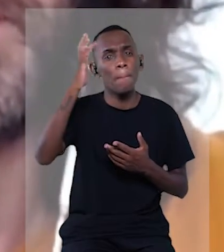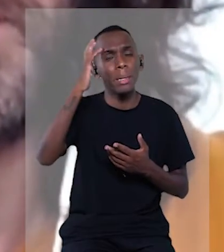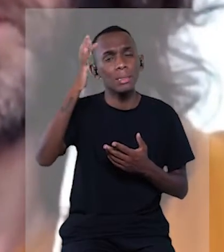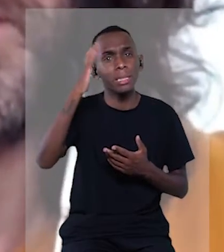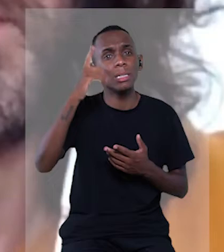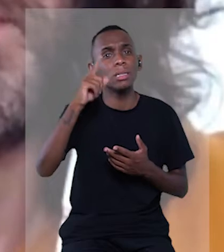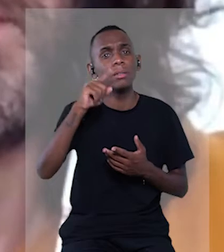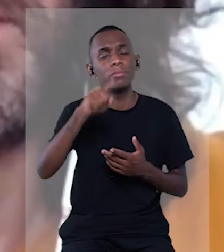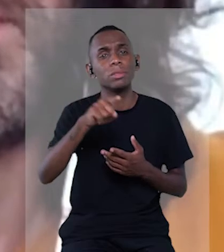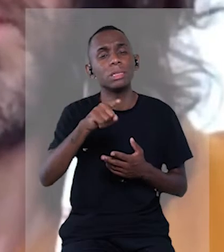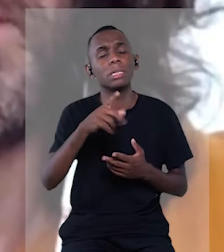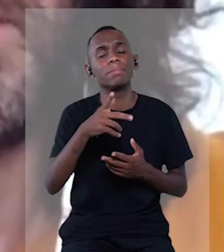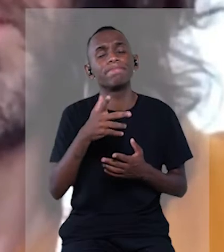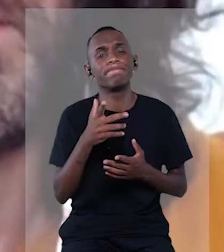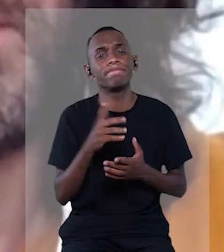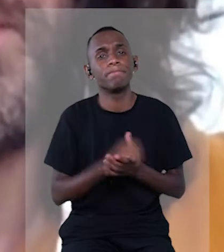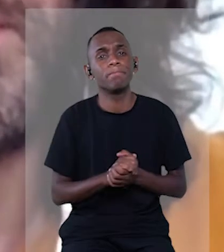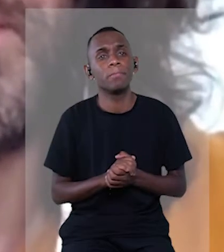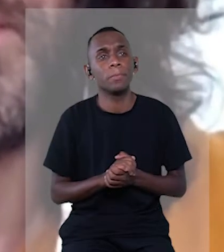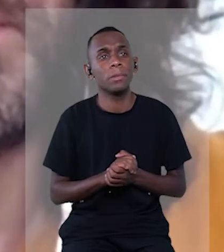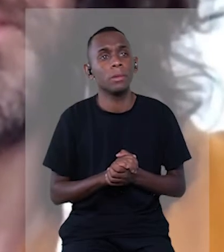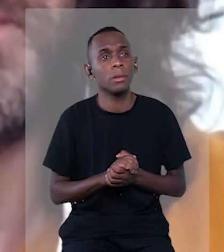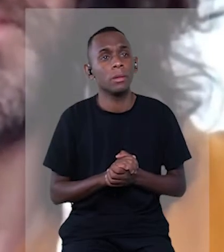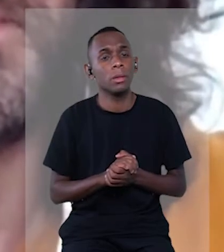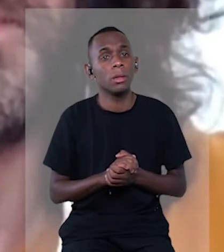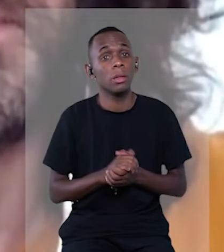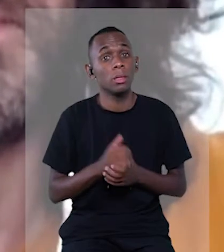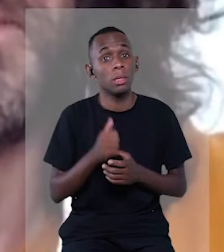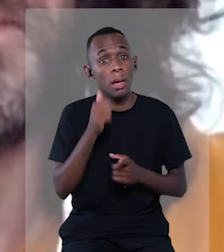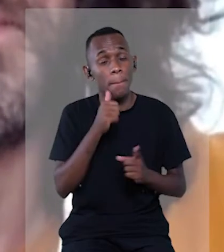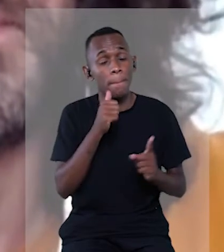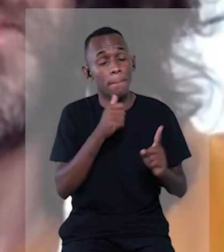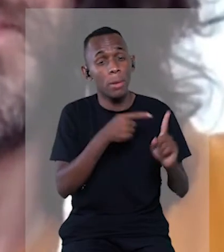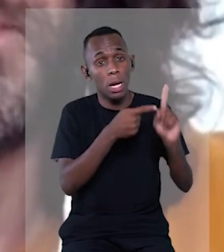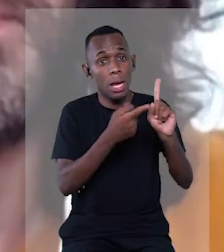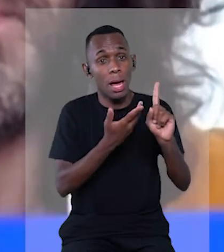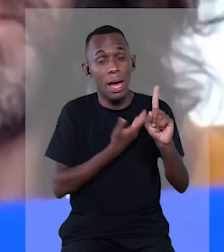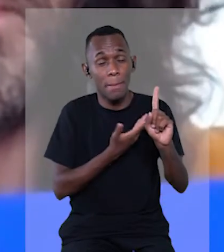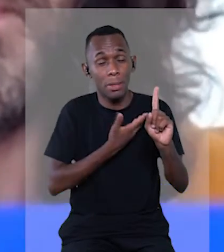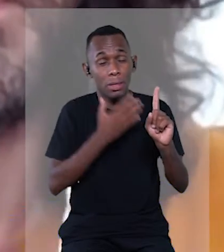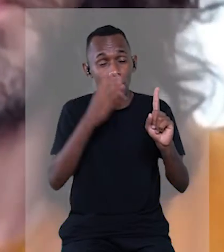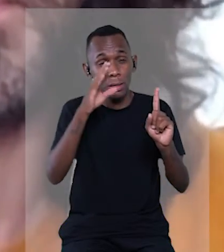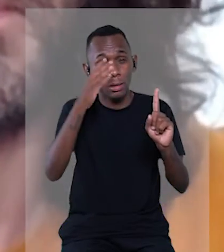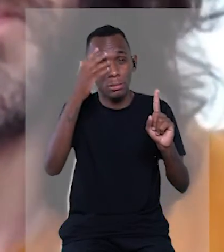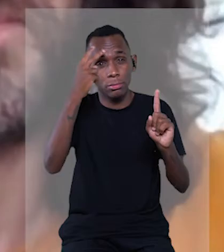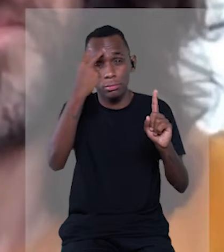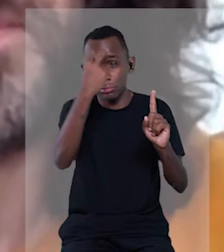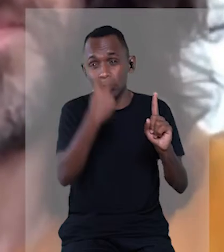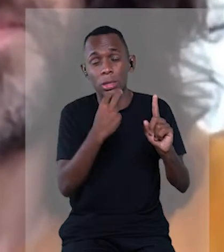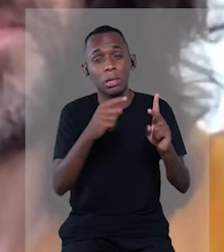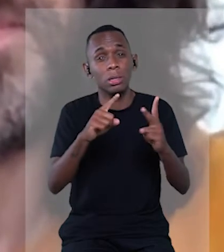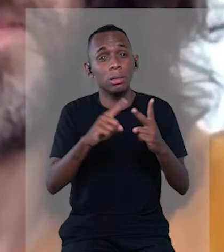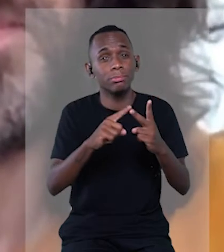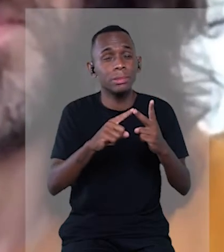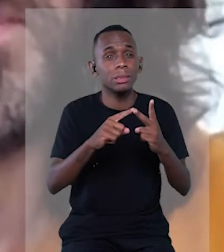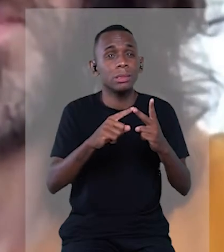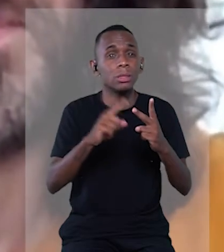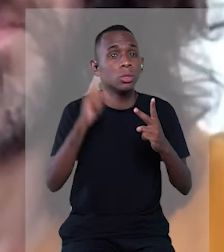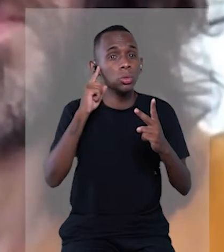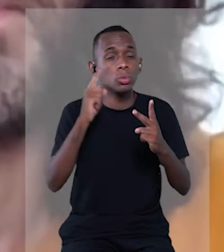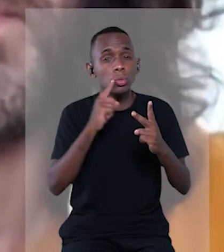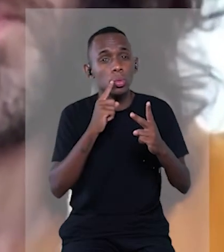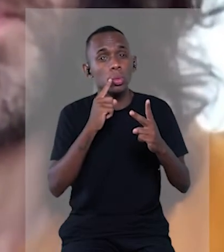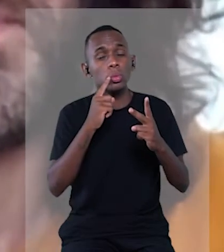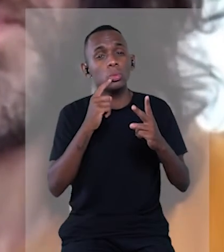eu pensei um pouco quando você traz a sua amiga que é cega, né? Na solidão de quem é surdo,